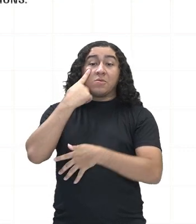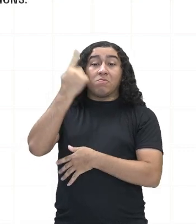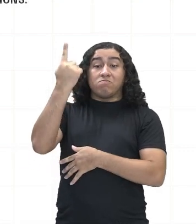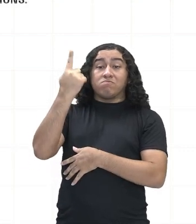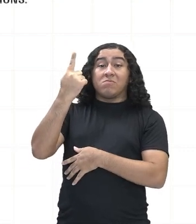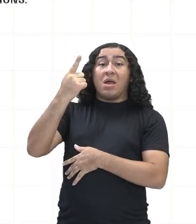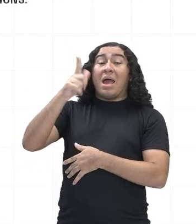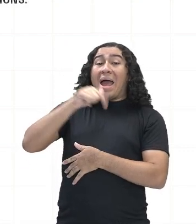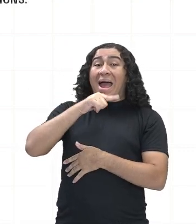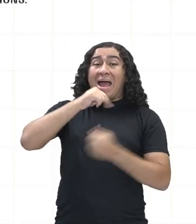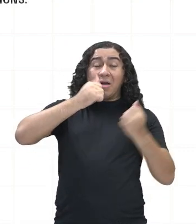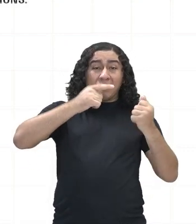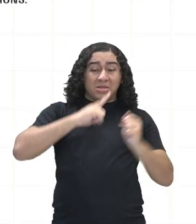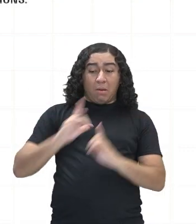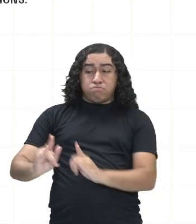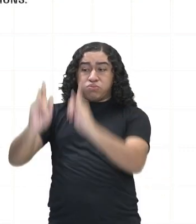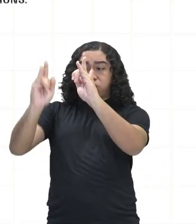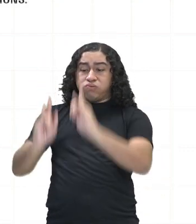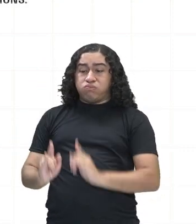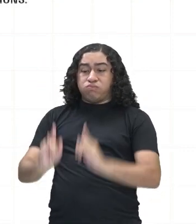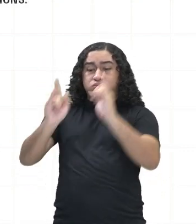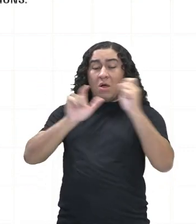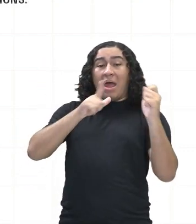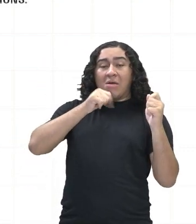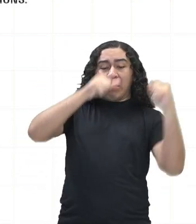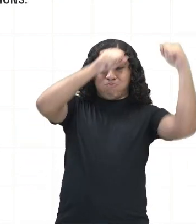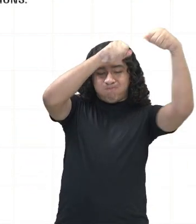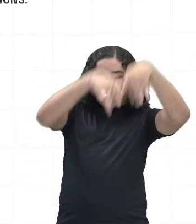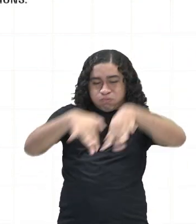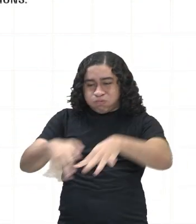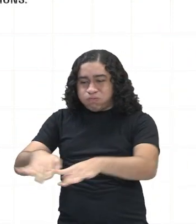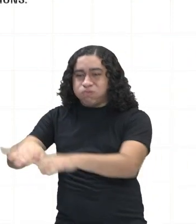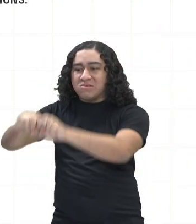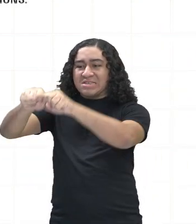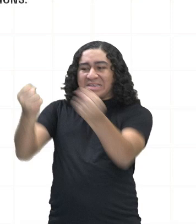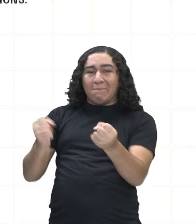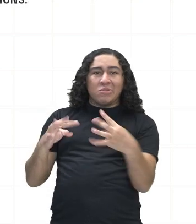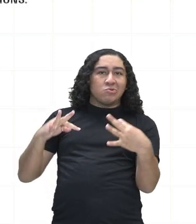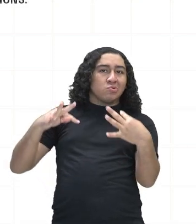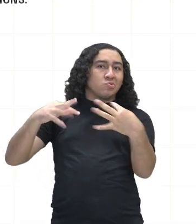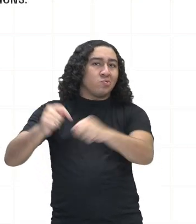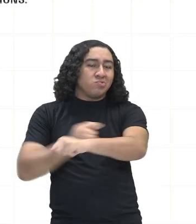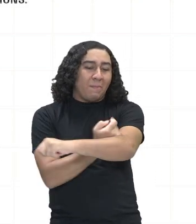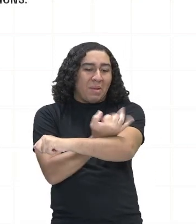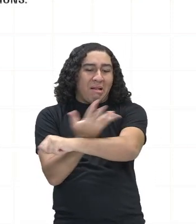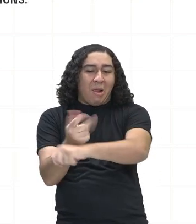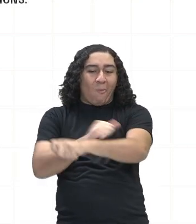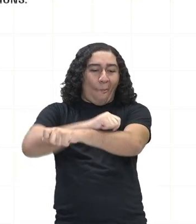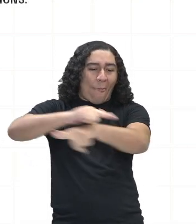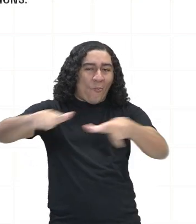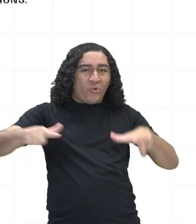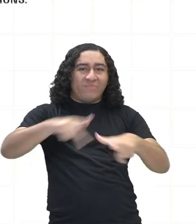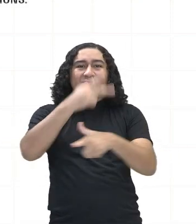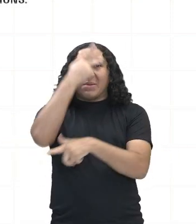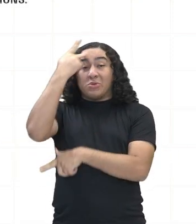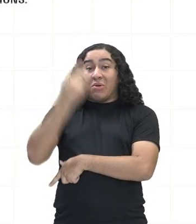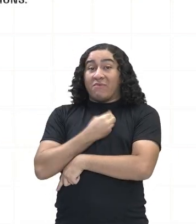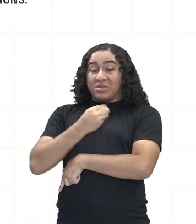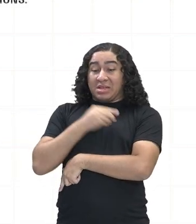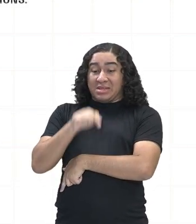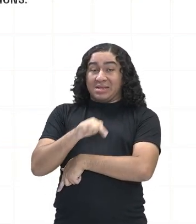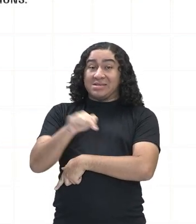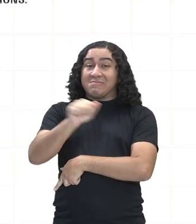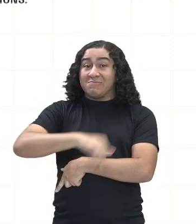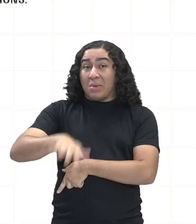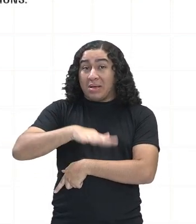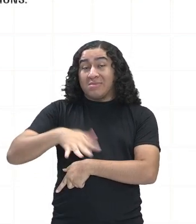água devasta tudo, prejudica muitas pessoas, prejudica a plantação e acaba gerando um problema para as pessoas que vivem naqueles